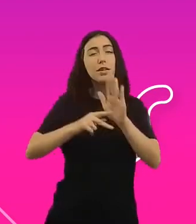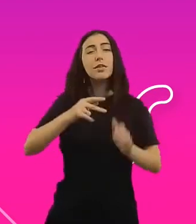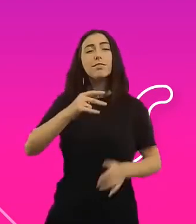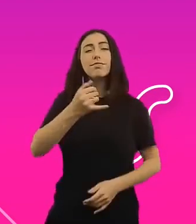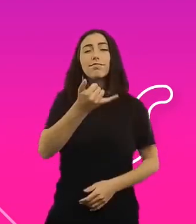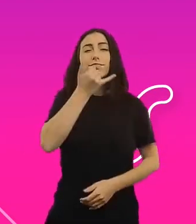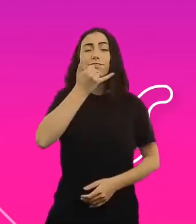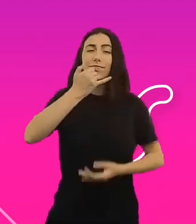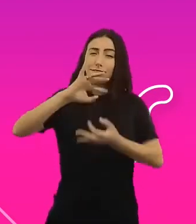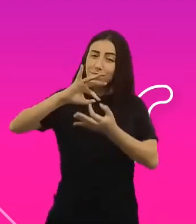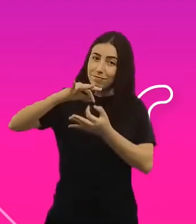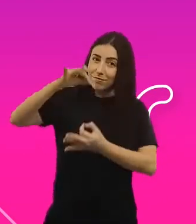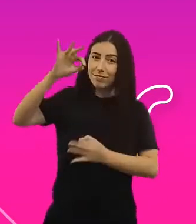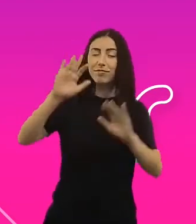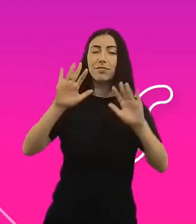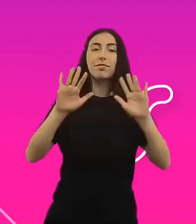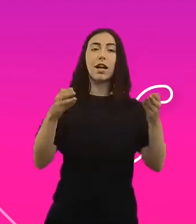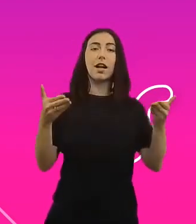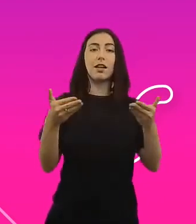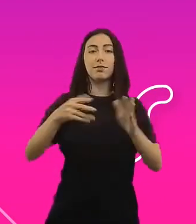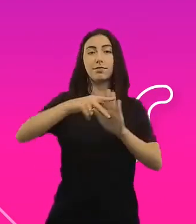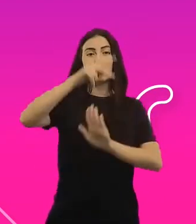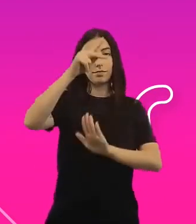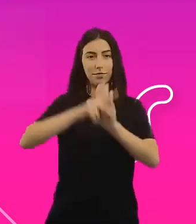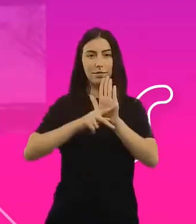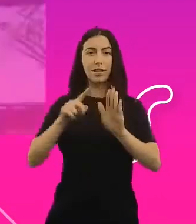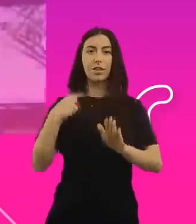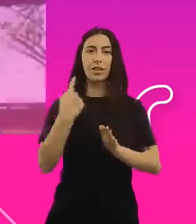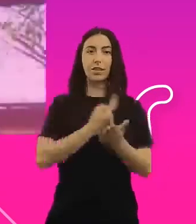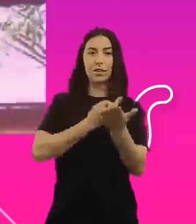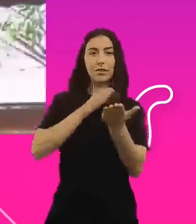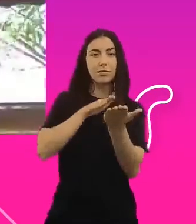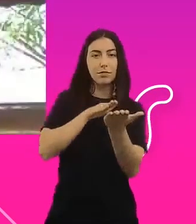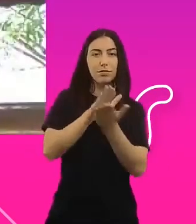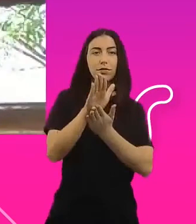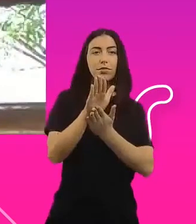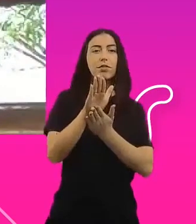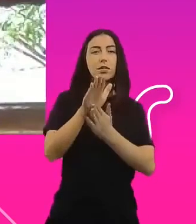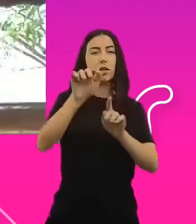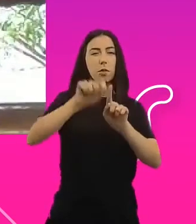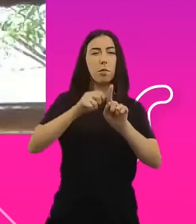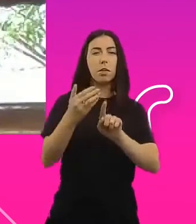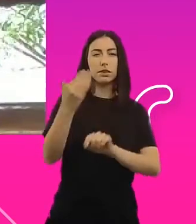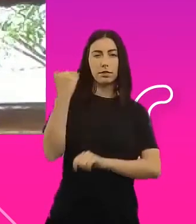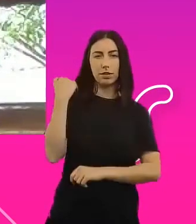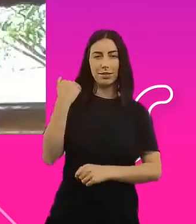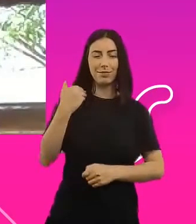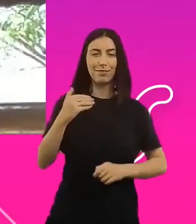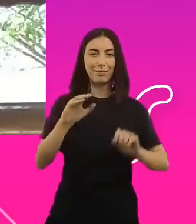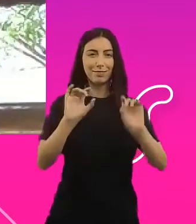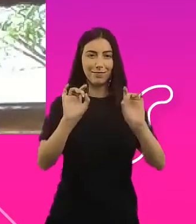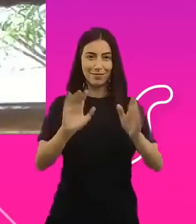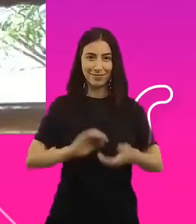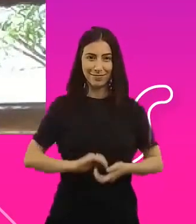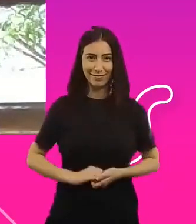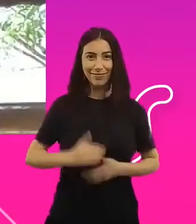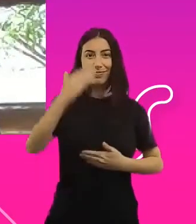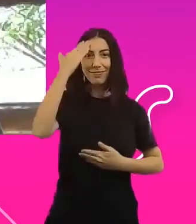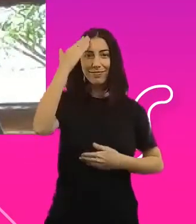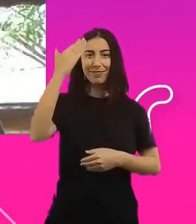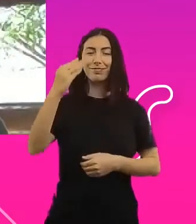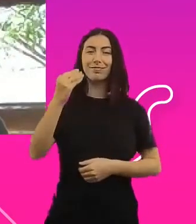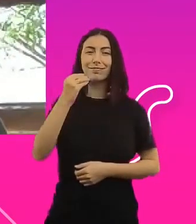esse é o projeto que foi lançado aí há menos de um mês pela ENGE. Obrigada pela oportunidade.